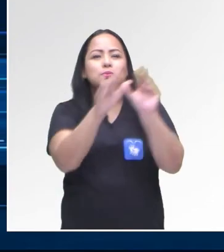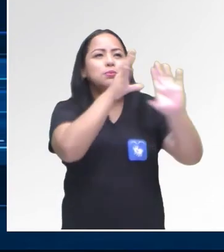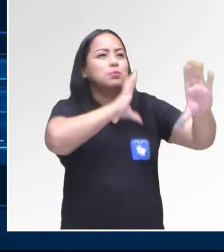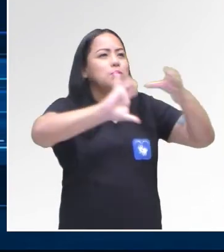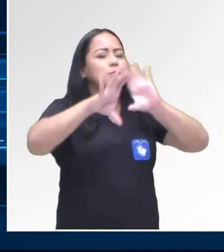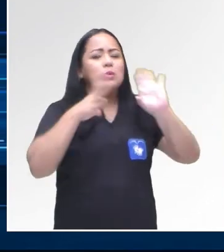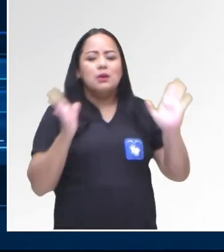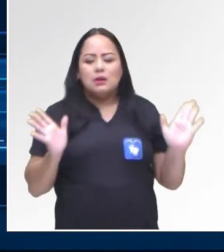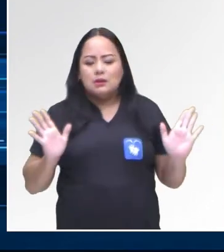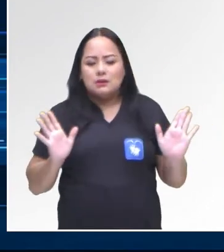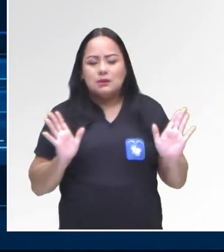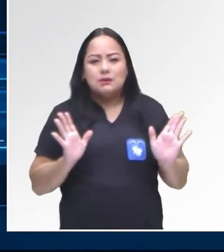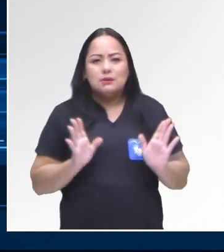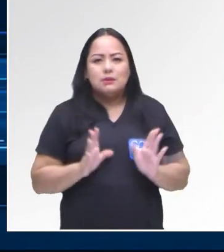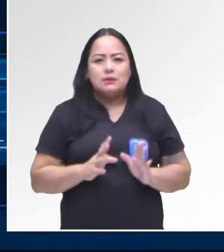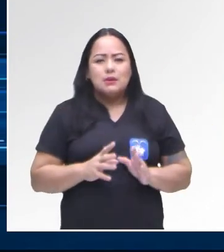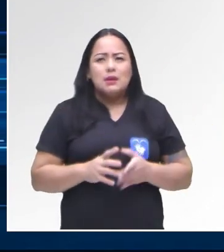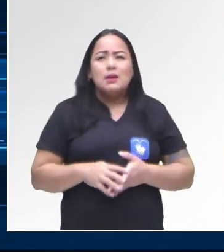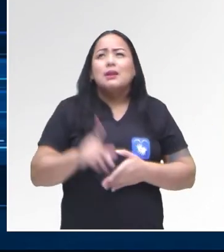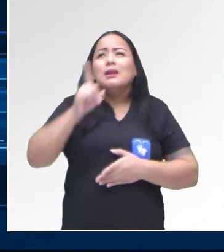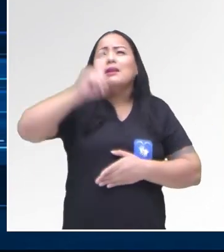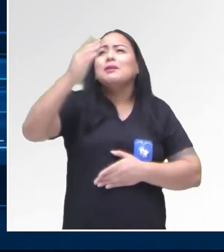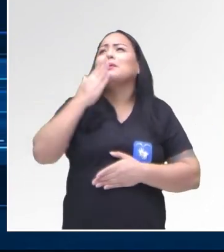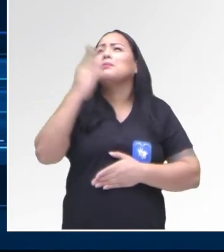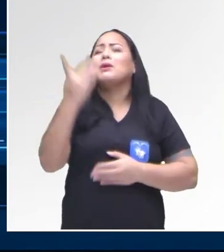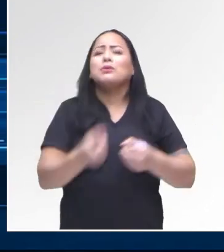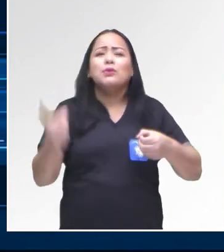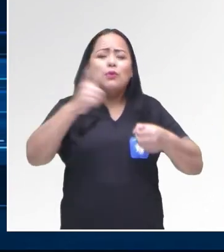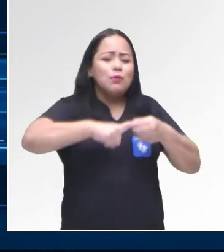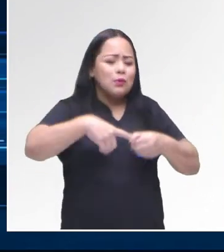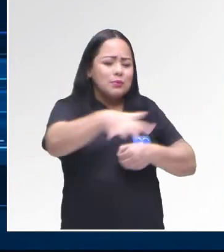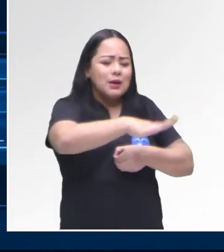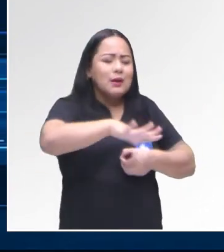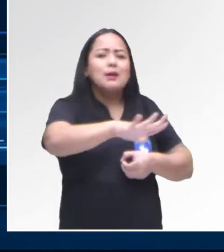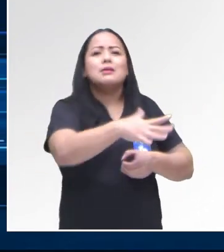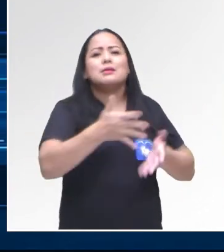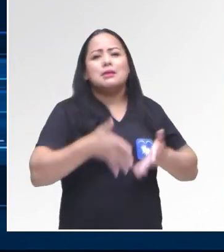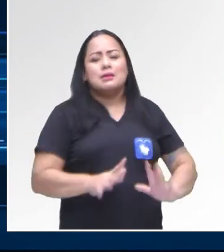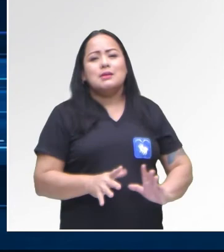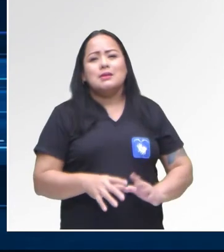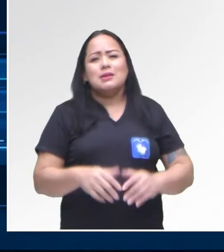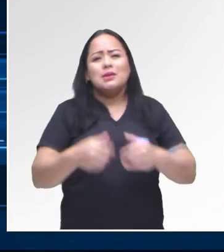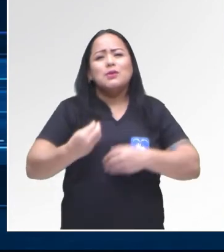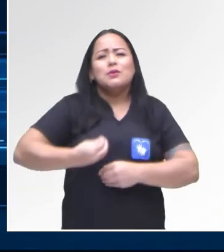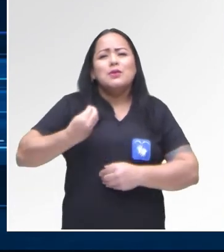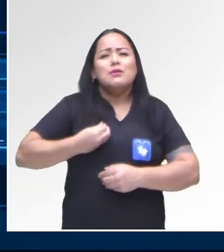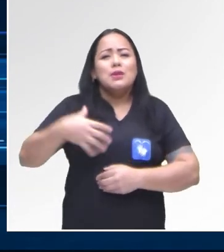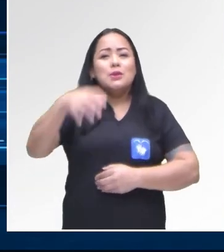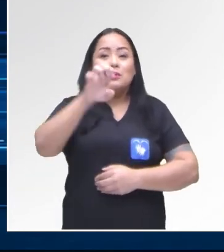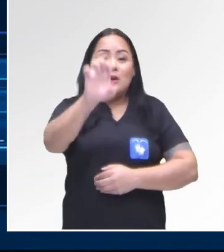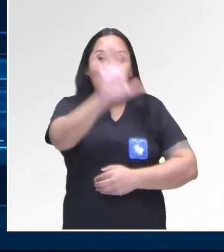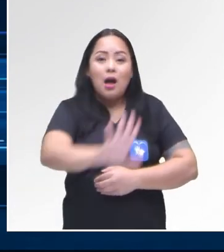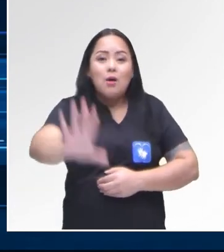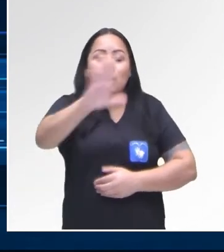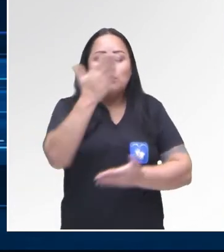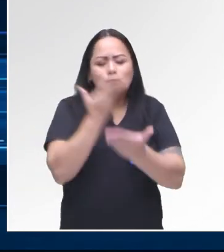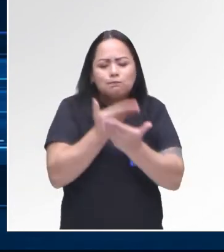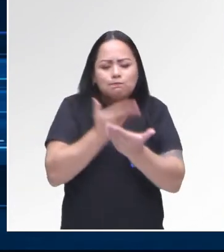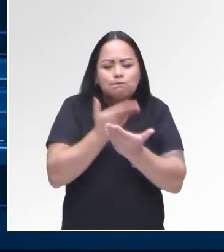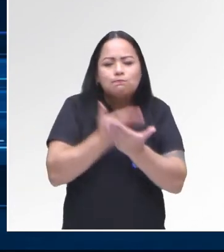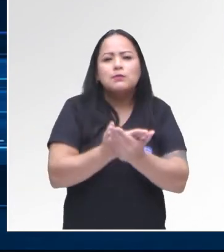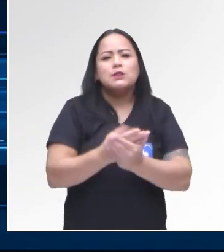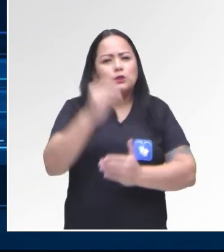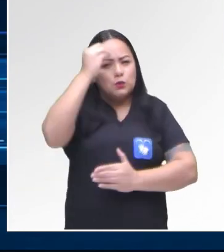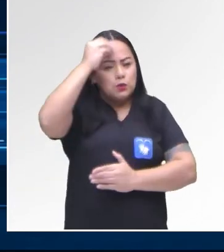sabiá. Não permita desde que eu morra sem que eu volte para lá. Estavam na Europa estudando, aperfeiçoando os